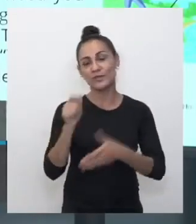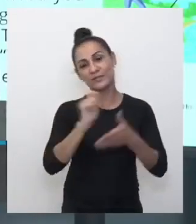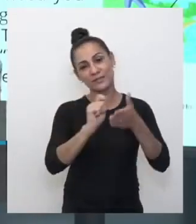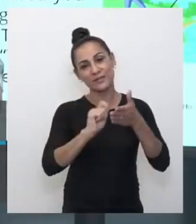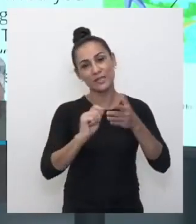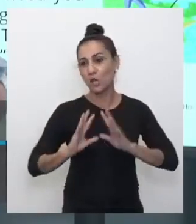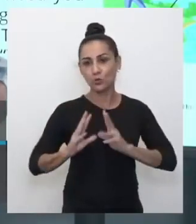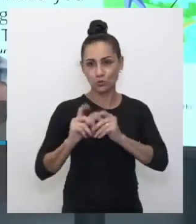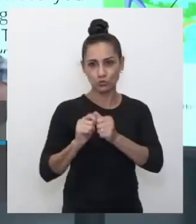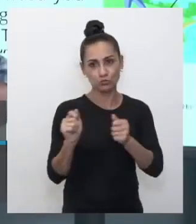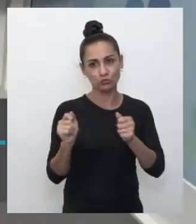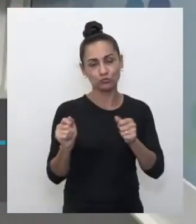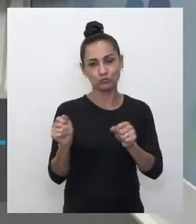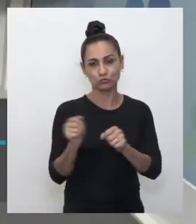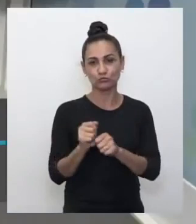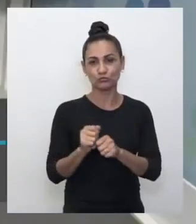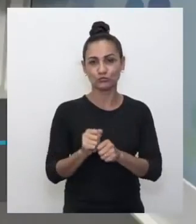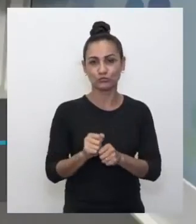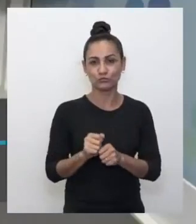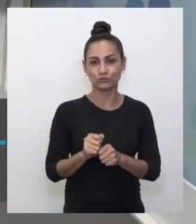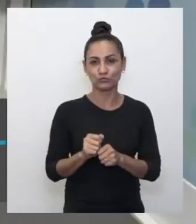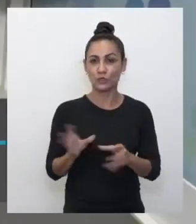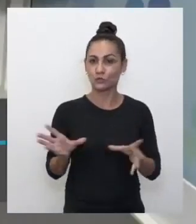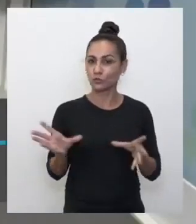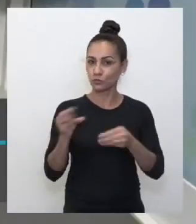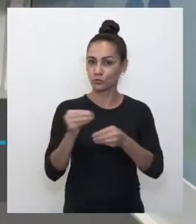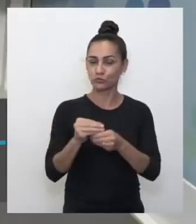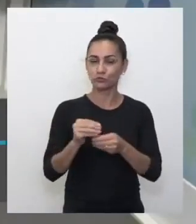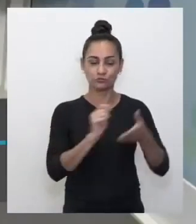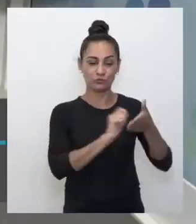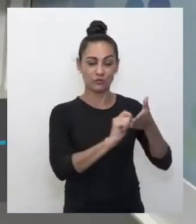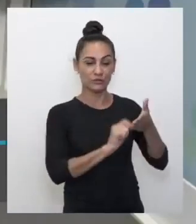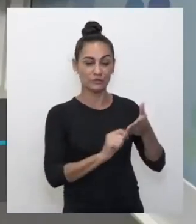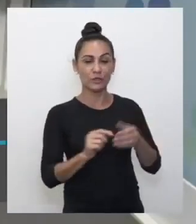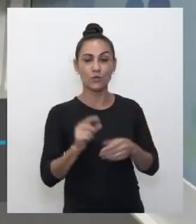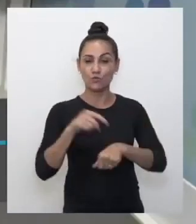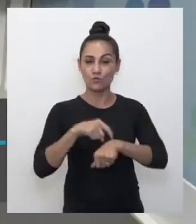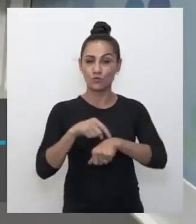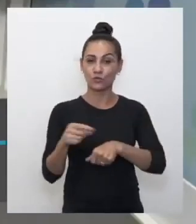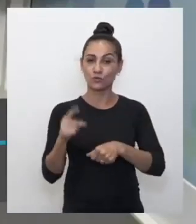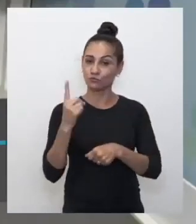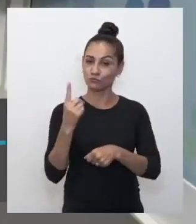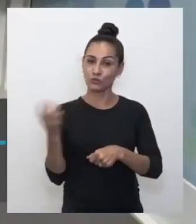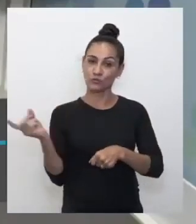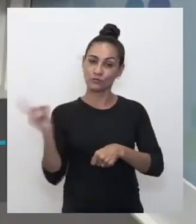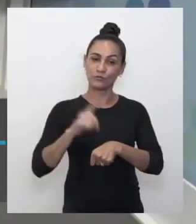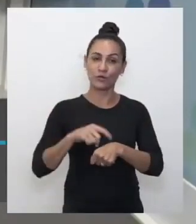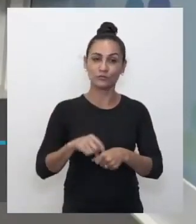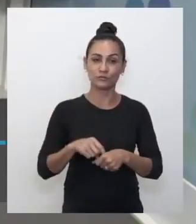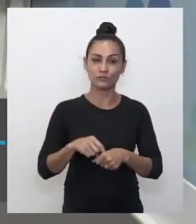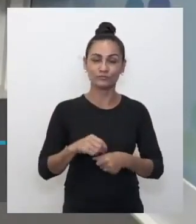mandar todos juntos, né, Ed? Yes, please. Okay? 1 minute, we'll be back. Daqui um minutinho a gente já volta. Vamos lá.